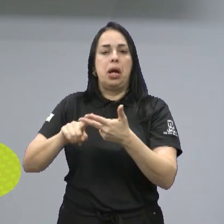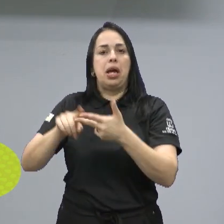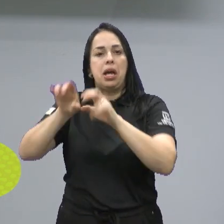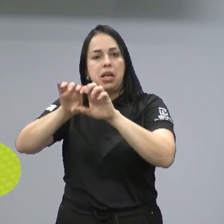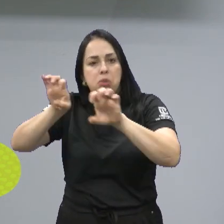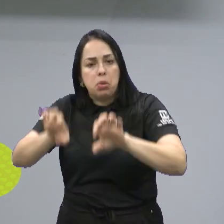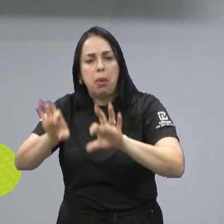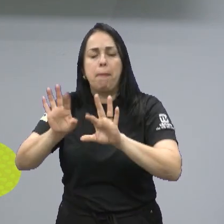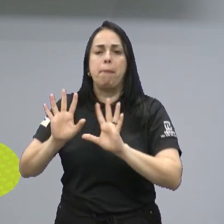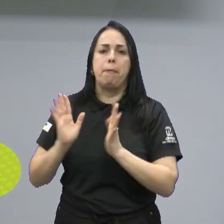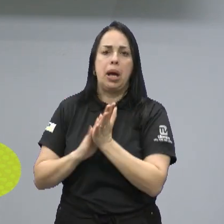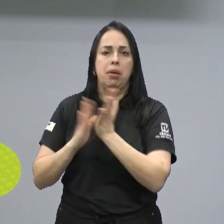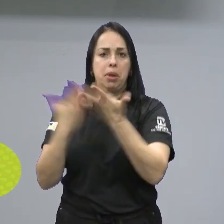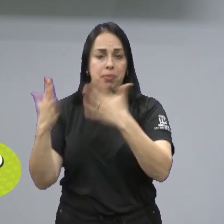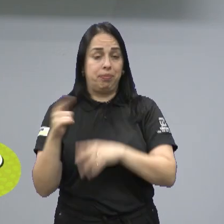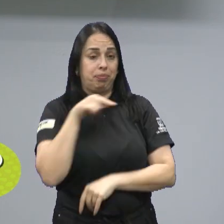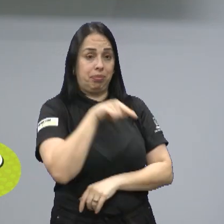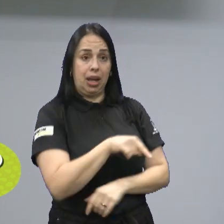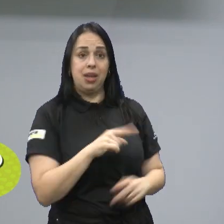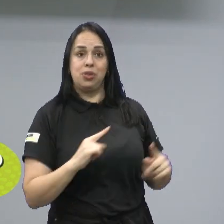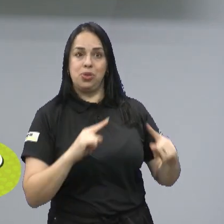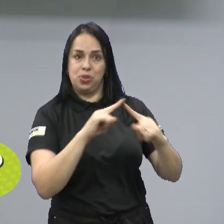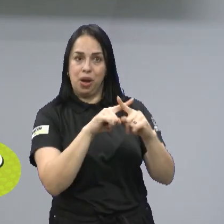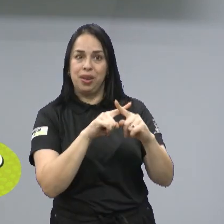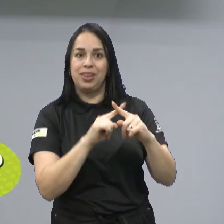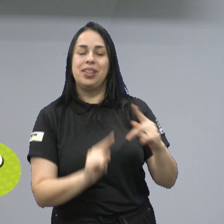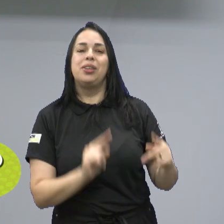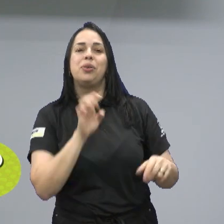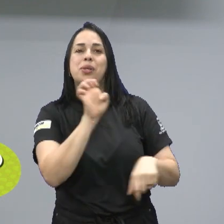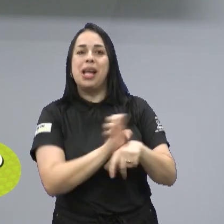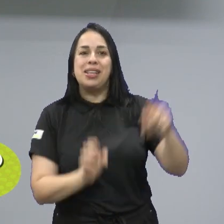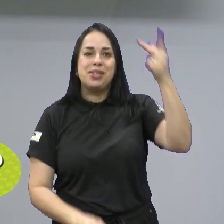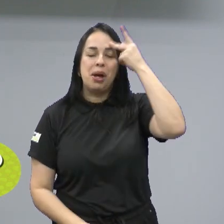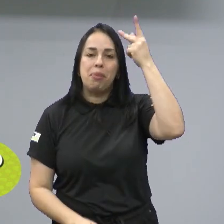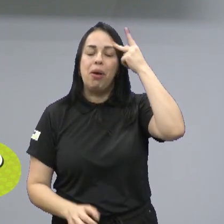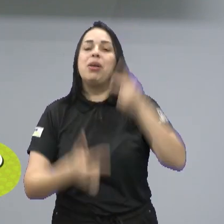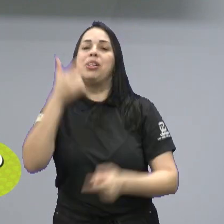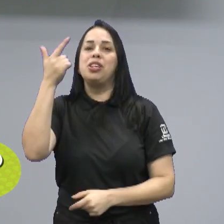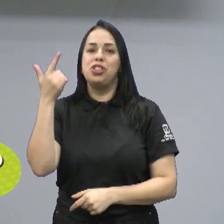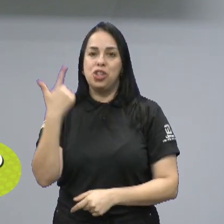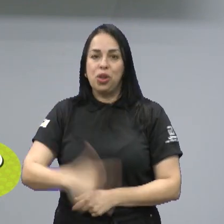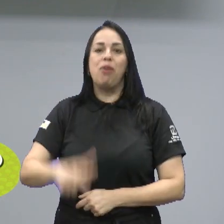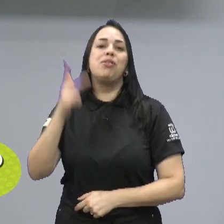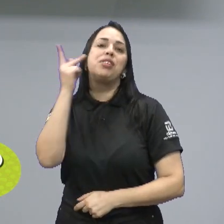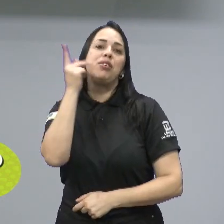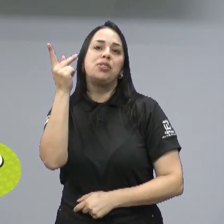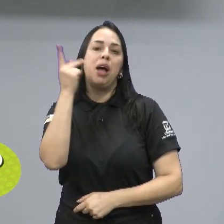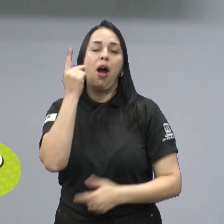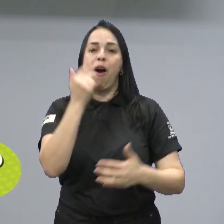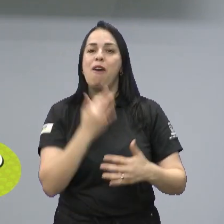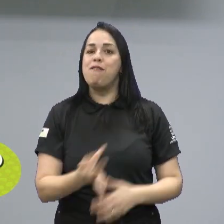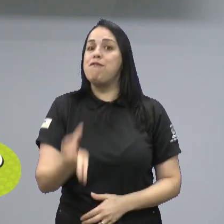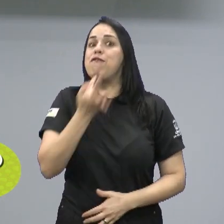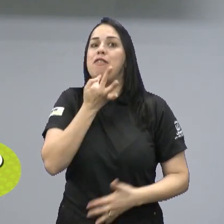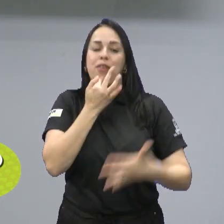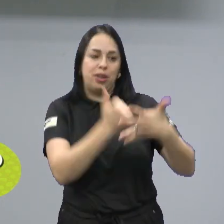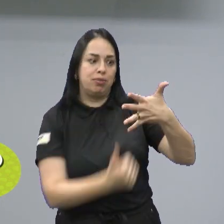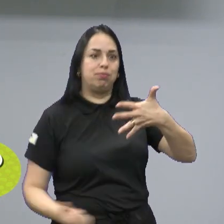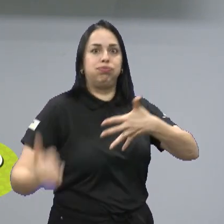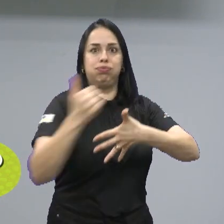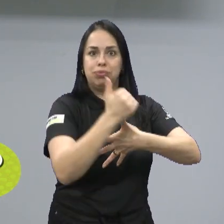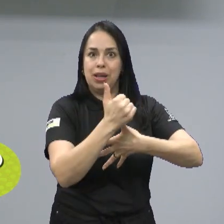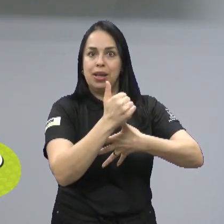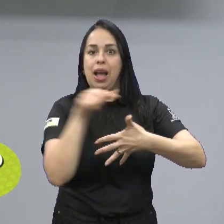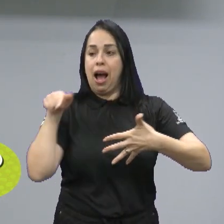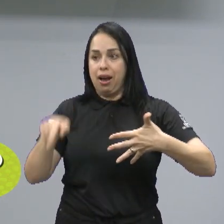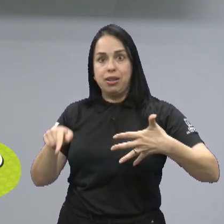difícil. E sobre os jogos abertos, São José chega novamente como um dos favoritos, né? Muito bem nos jogos regionais, se consolidou,